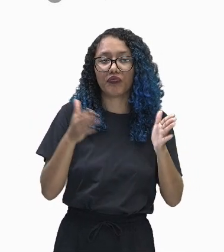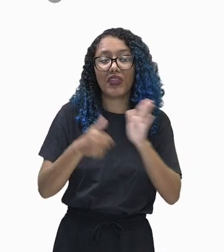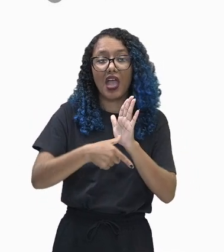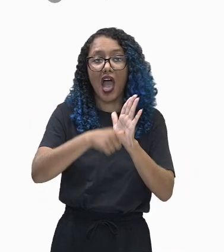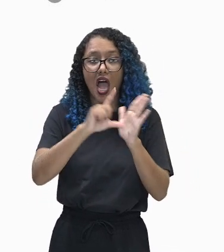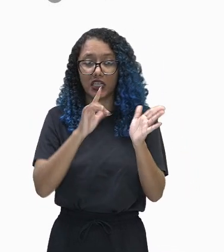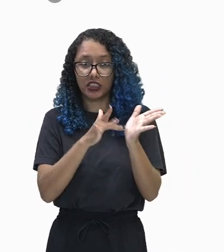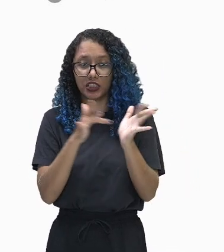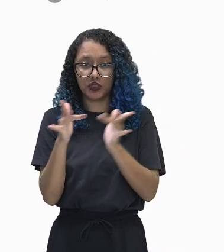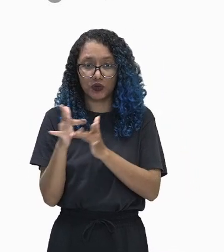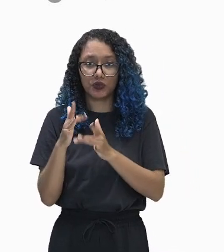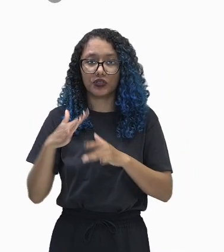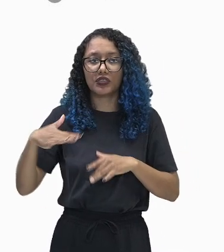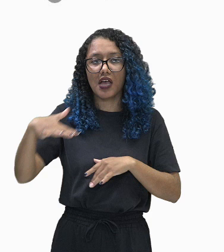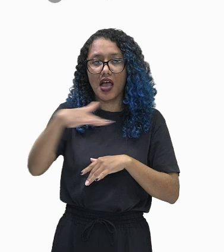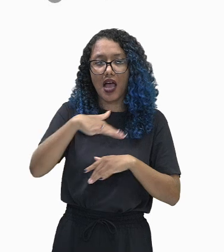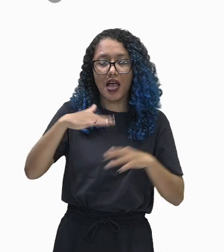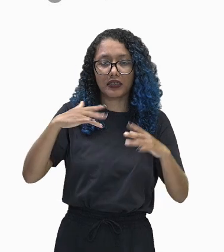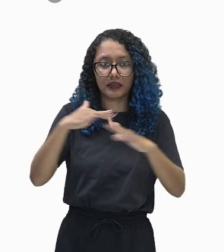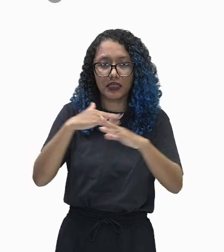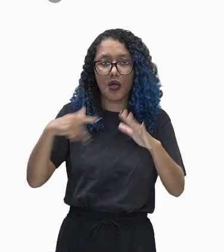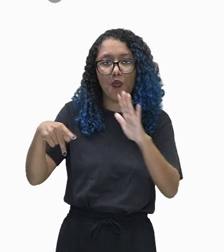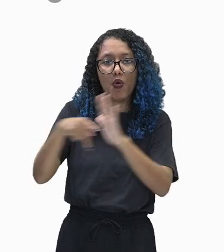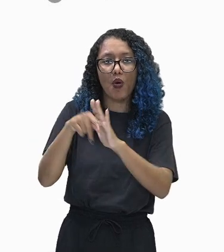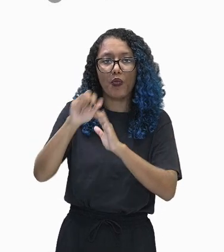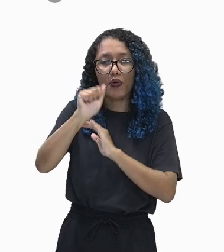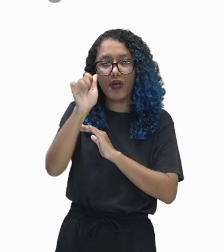as cidades da Ásia Menor